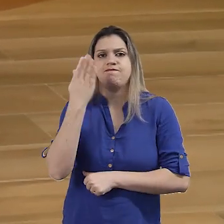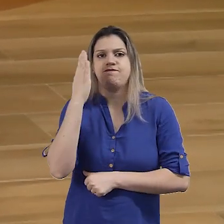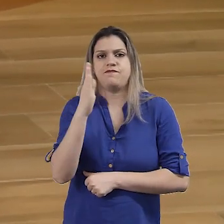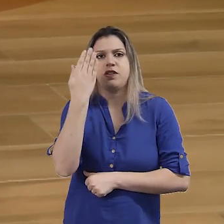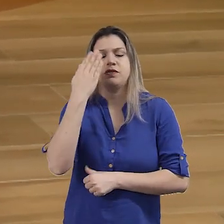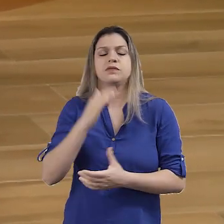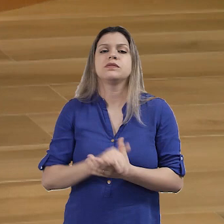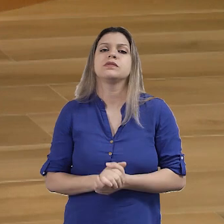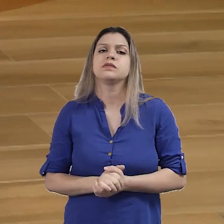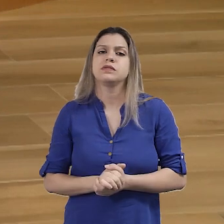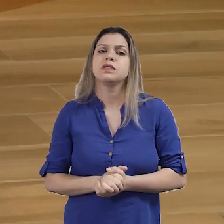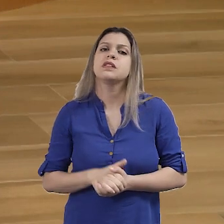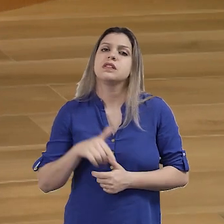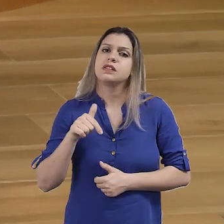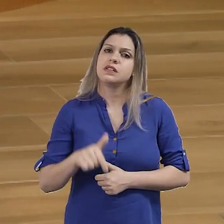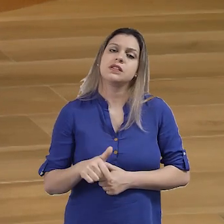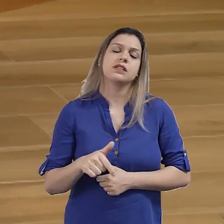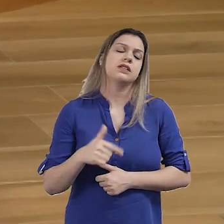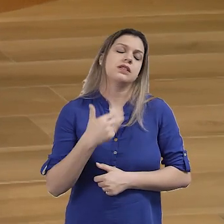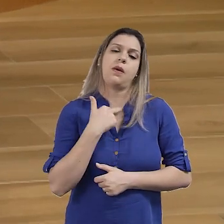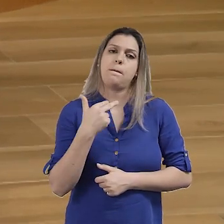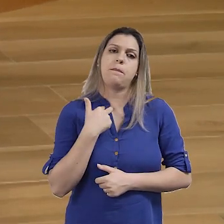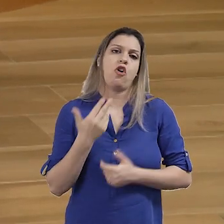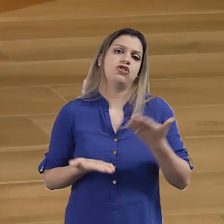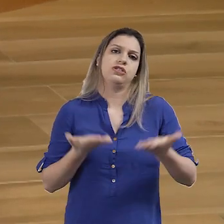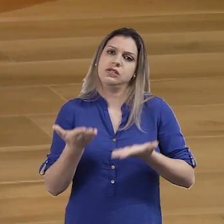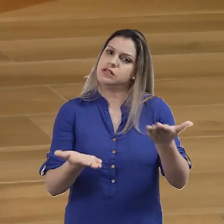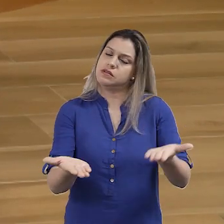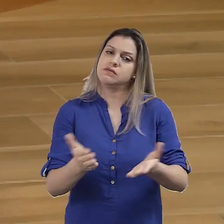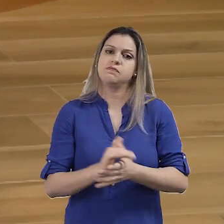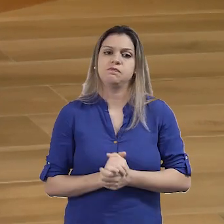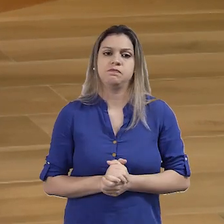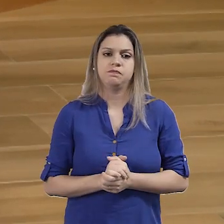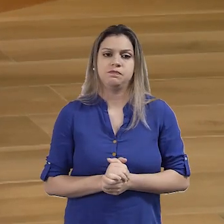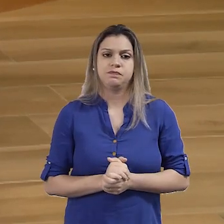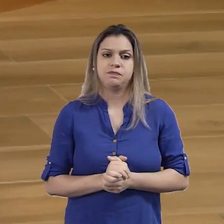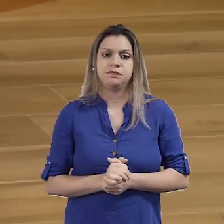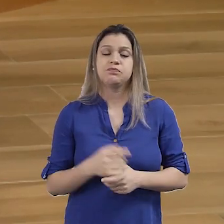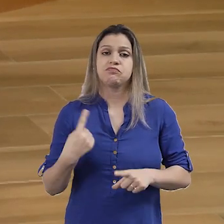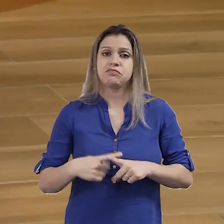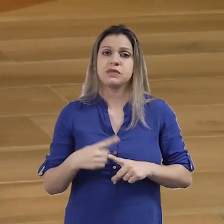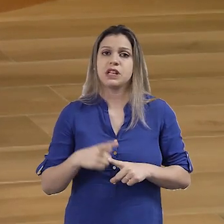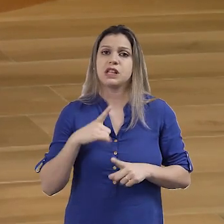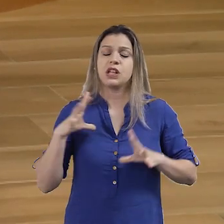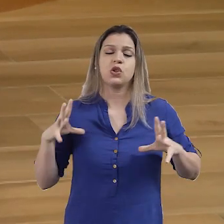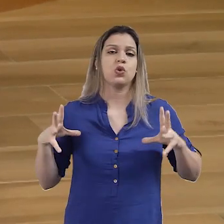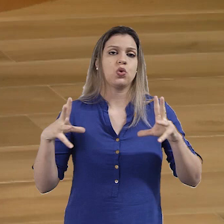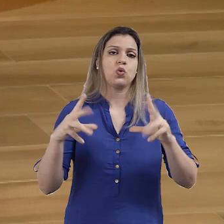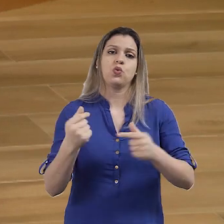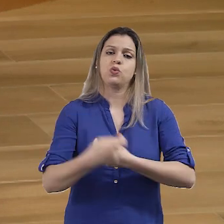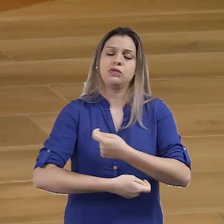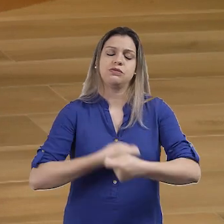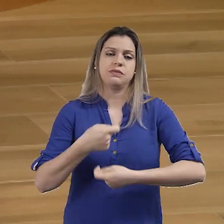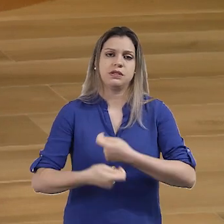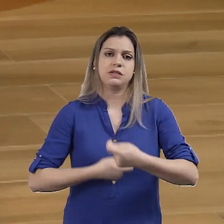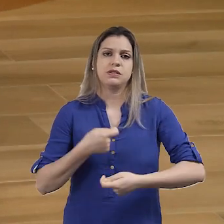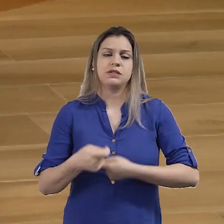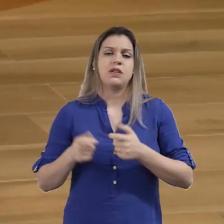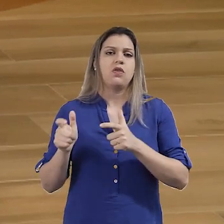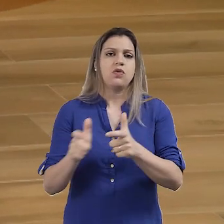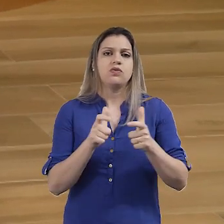e aqui no âmbito do tribunal ela foi impedida de licitar por um período, que isso envolve todos os órgãos da